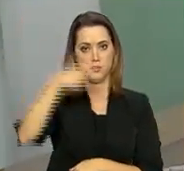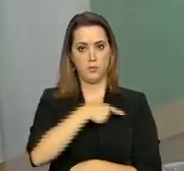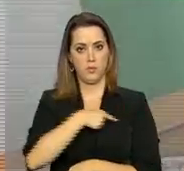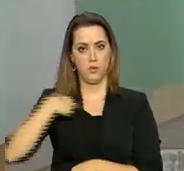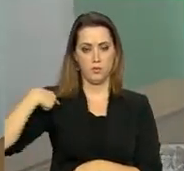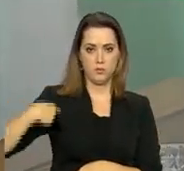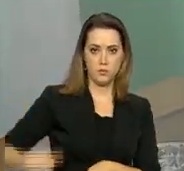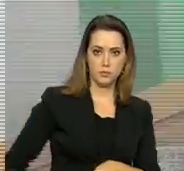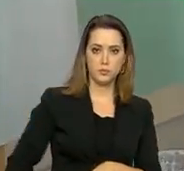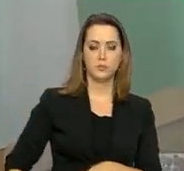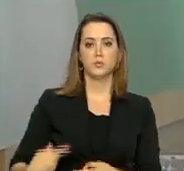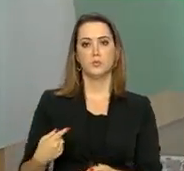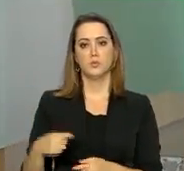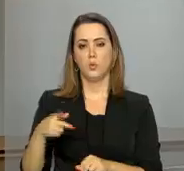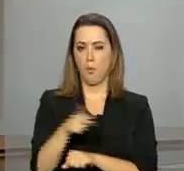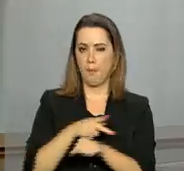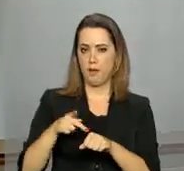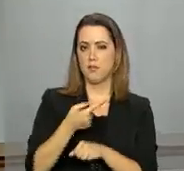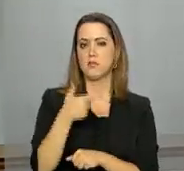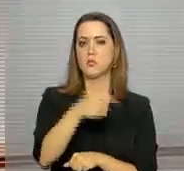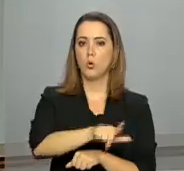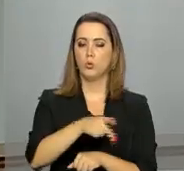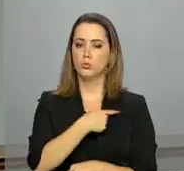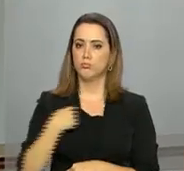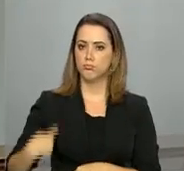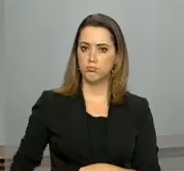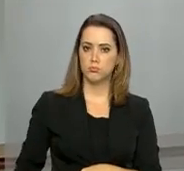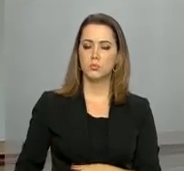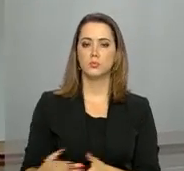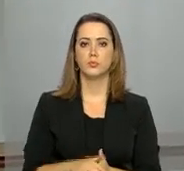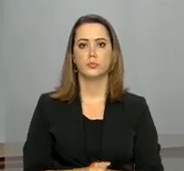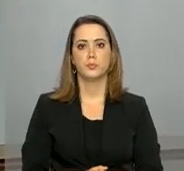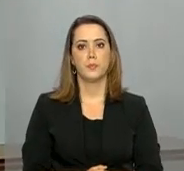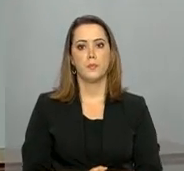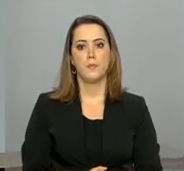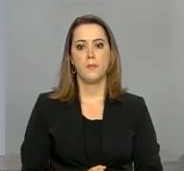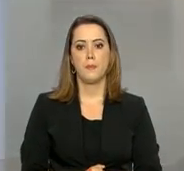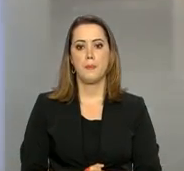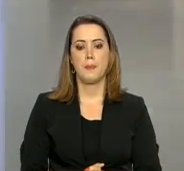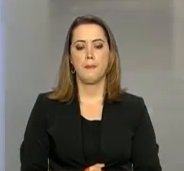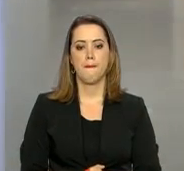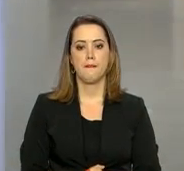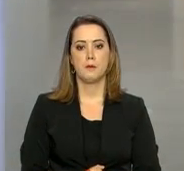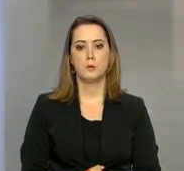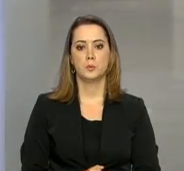sua primeira viagem internacional. O destino é a China.